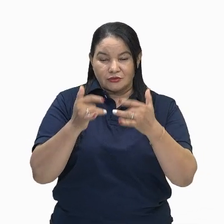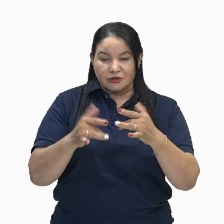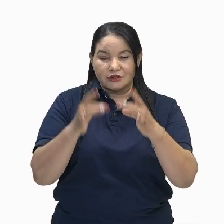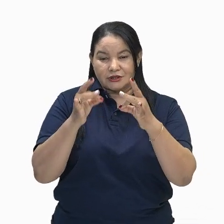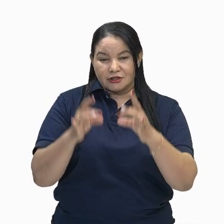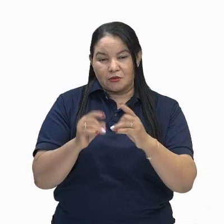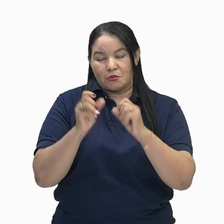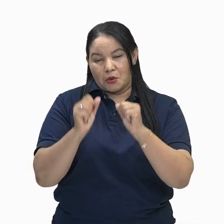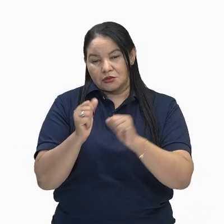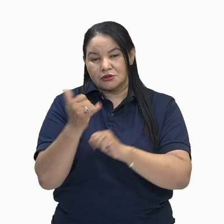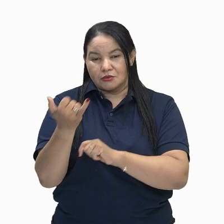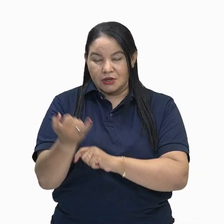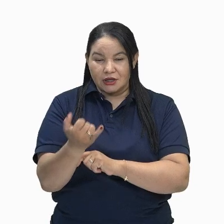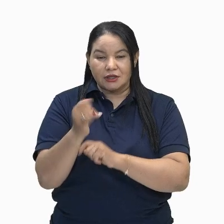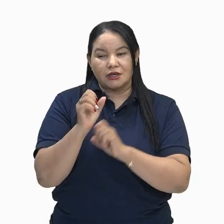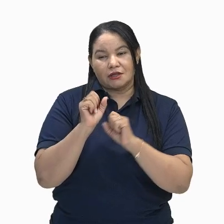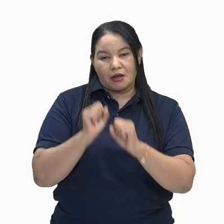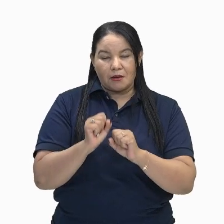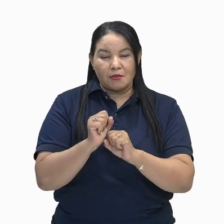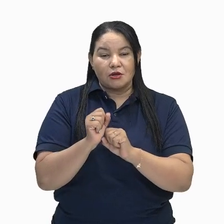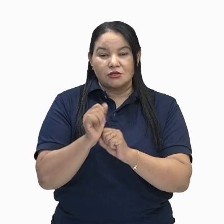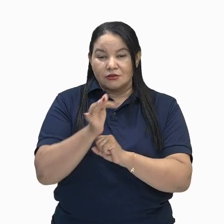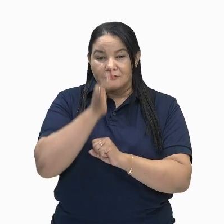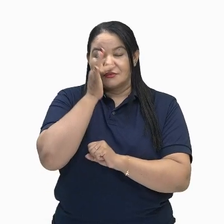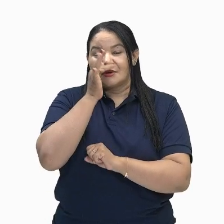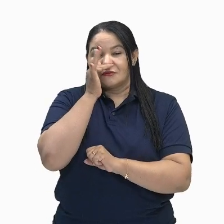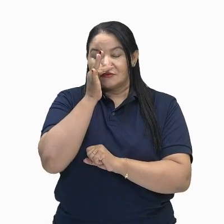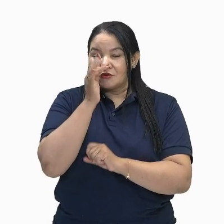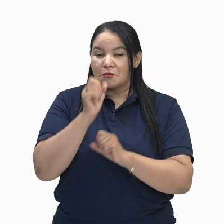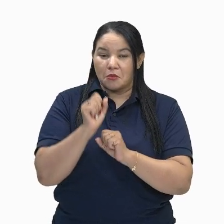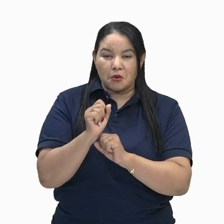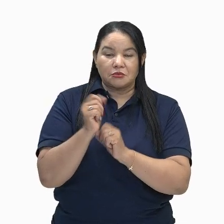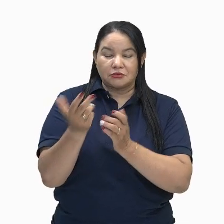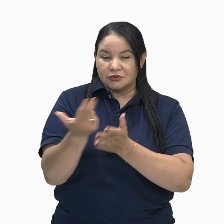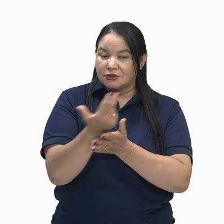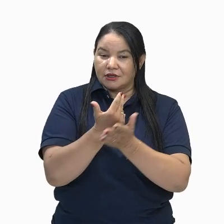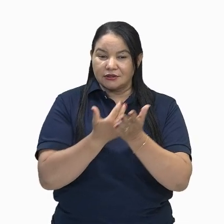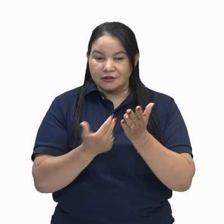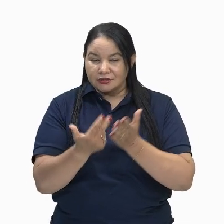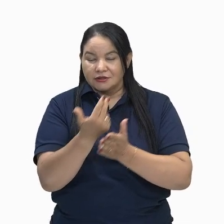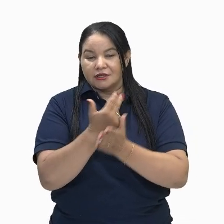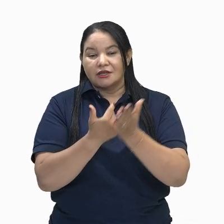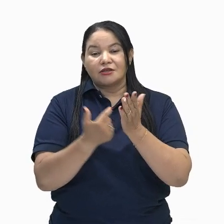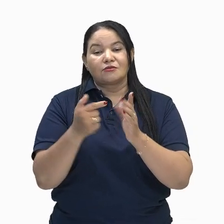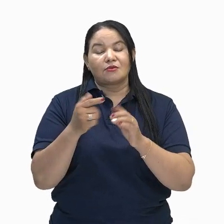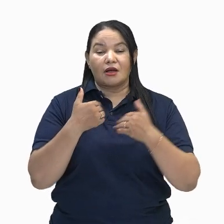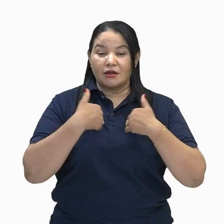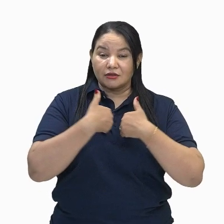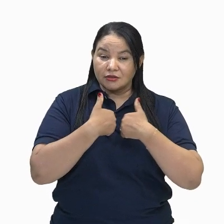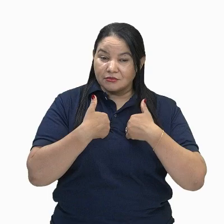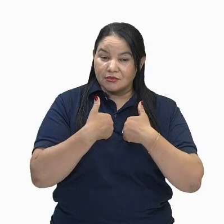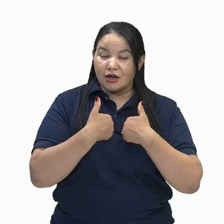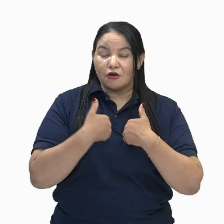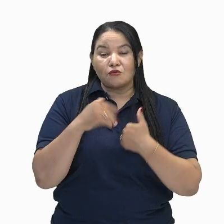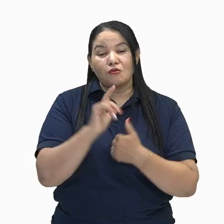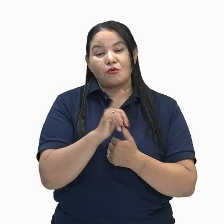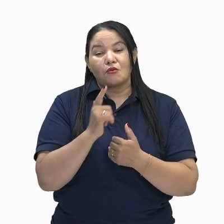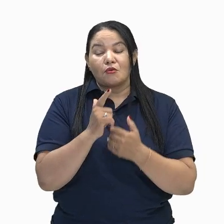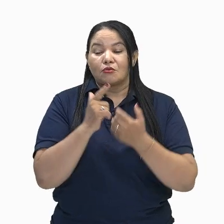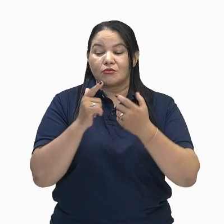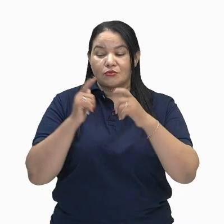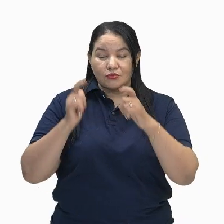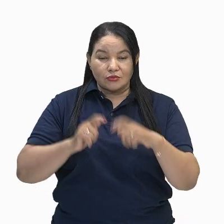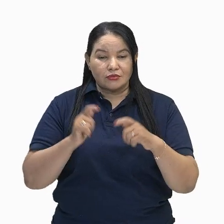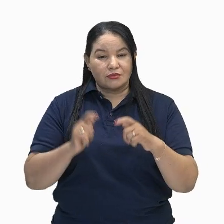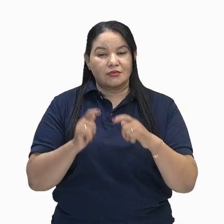ser uma caneta, pode ser uma flor, né? Pode ser um desenho, um animal, né? Um lugar. Então, a partir